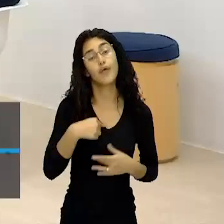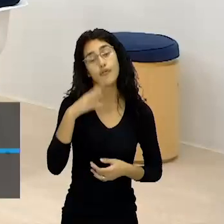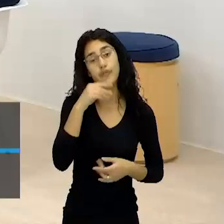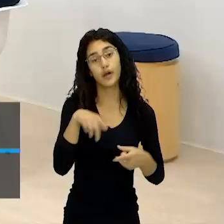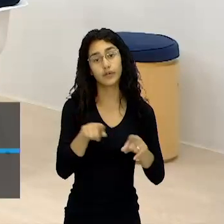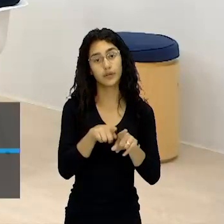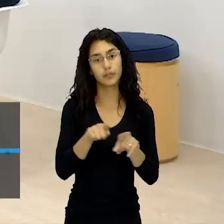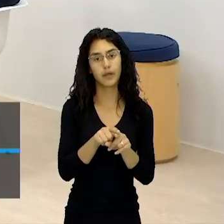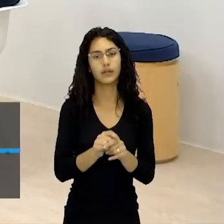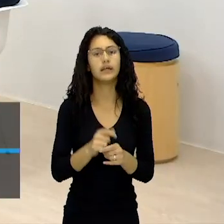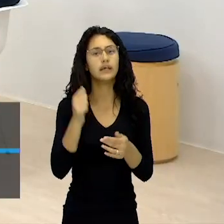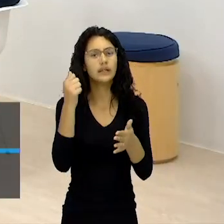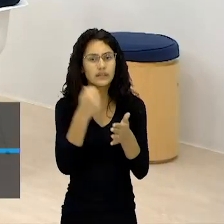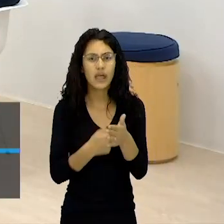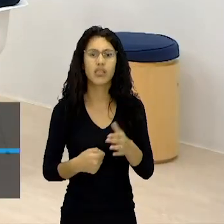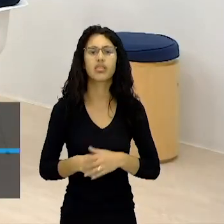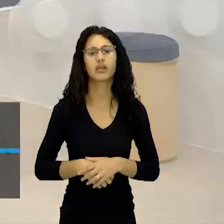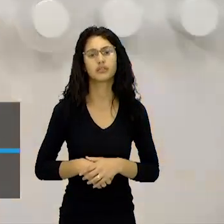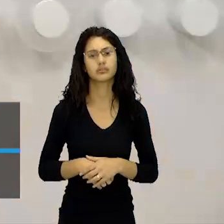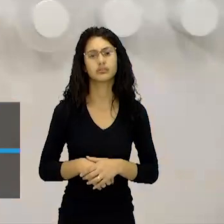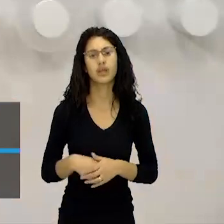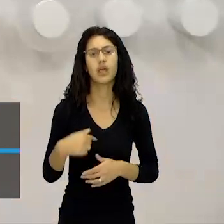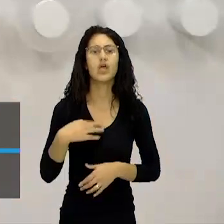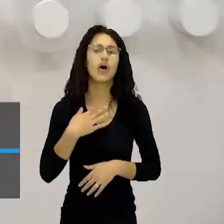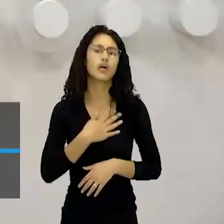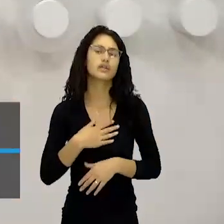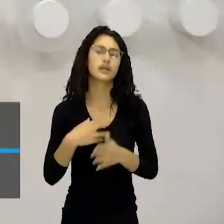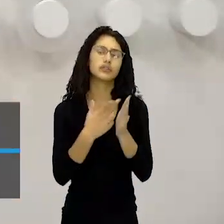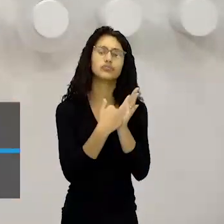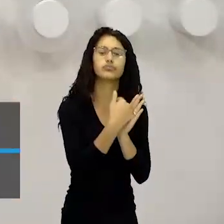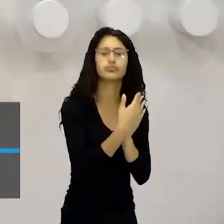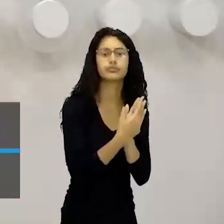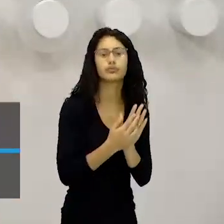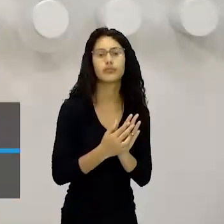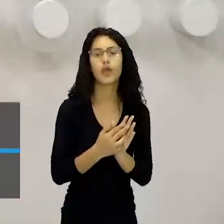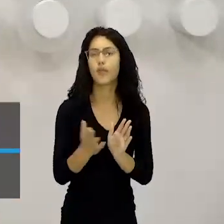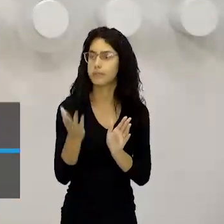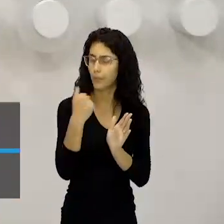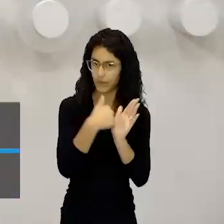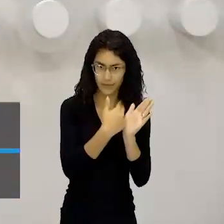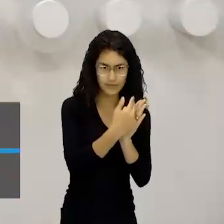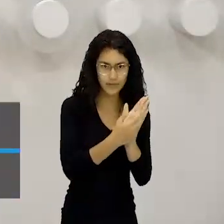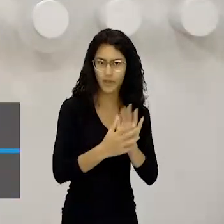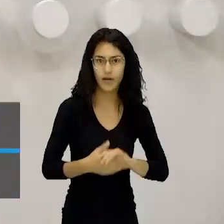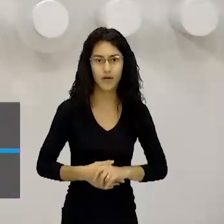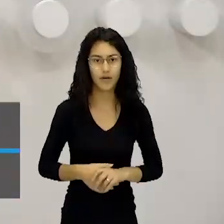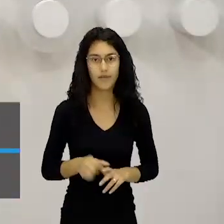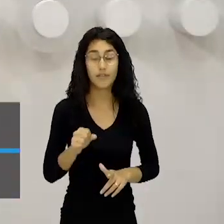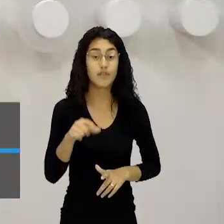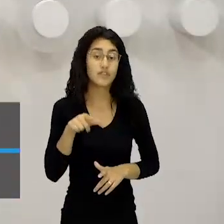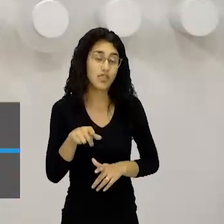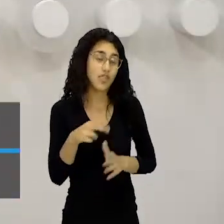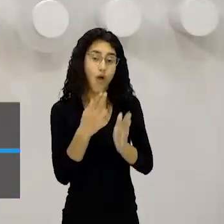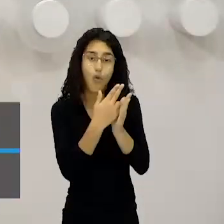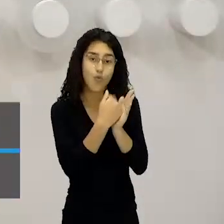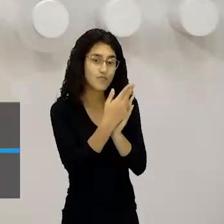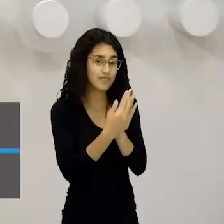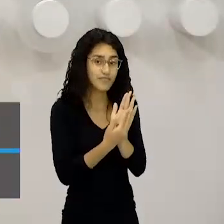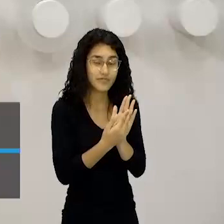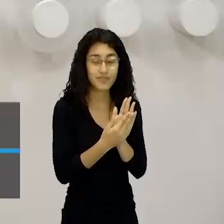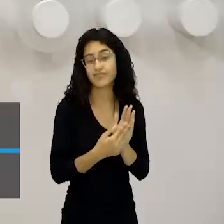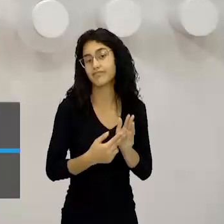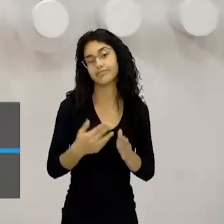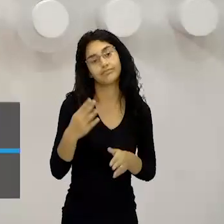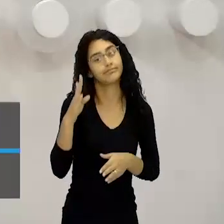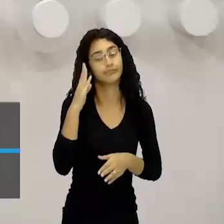alunos se arrisquem. Né? Eu gostaria de desenhar. Vamos desenhar. Né? Se você não se arriscar, você nunca vai